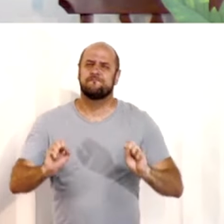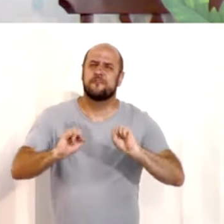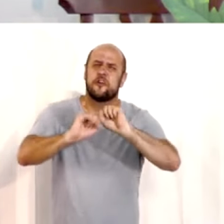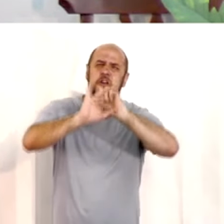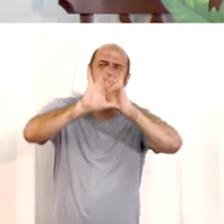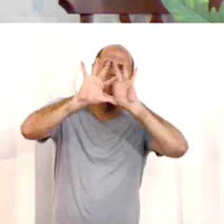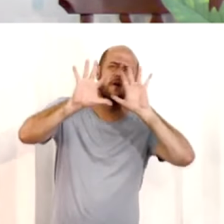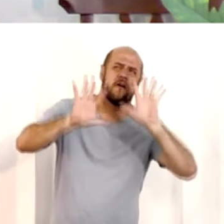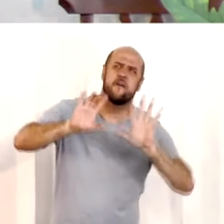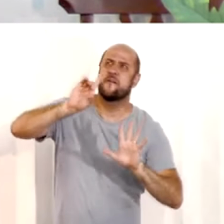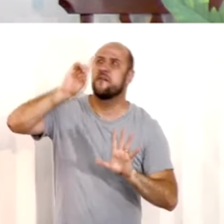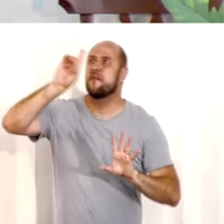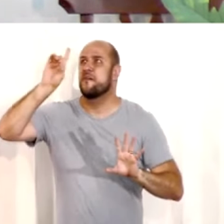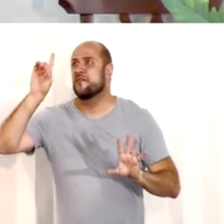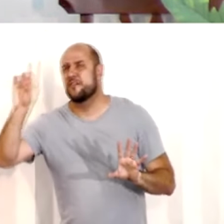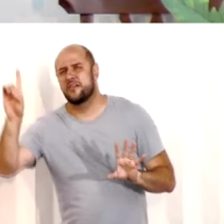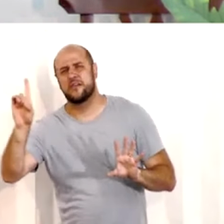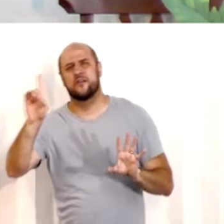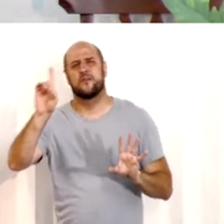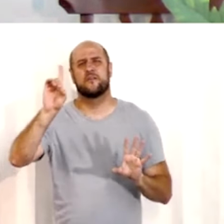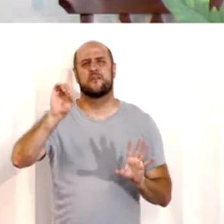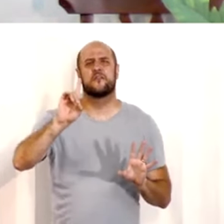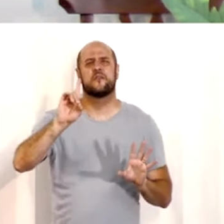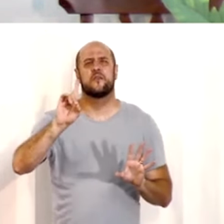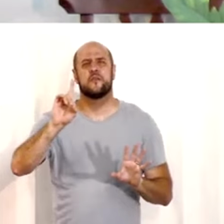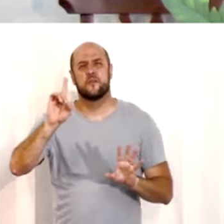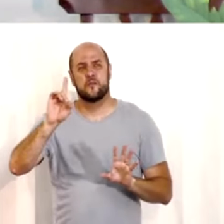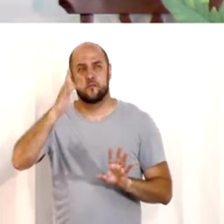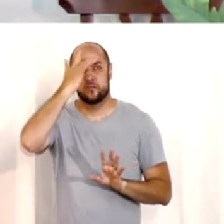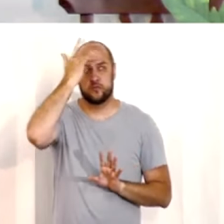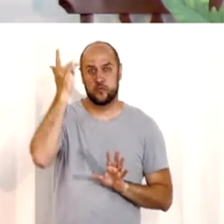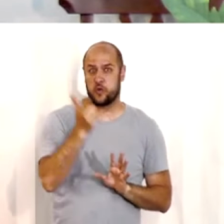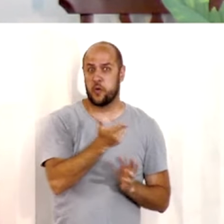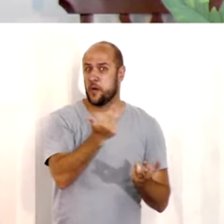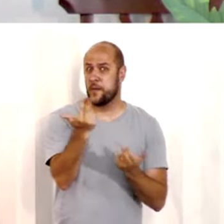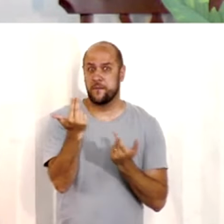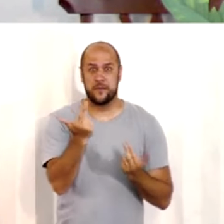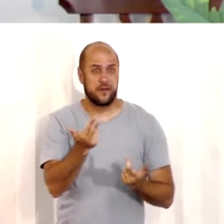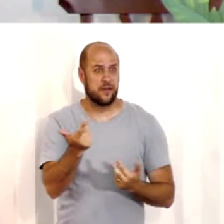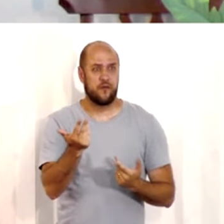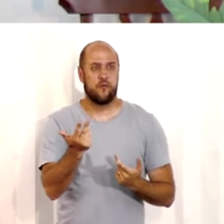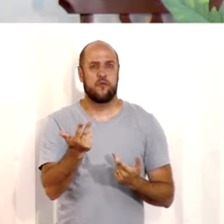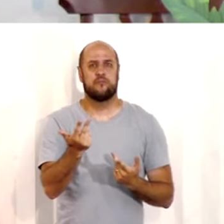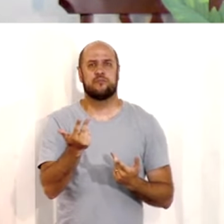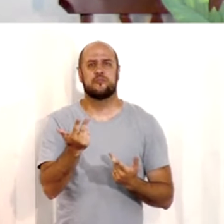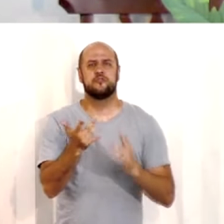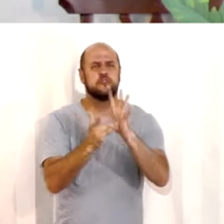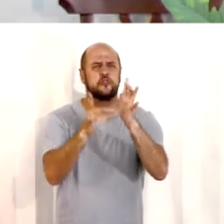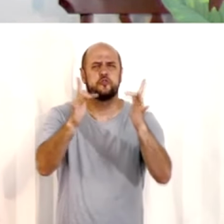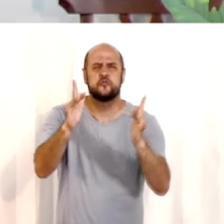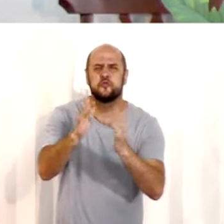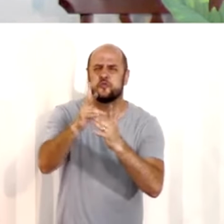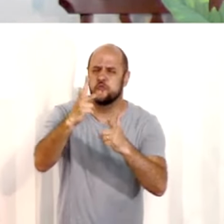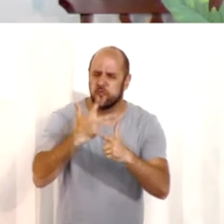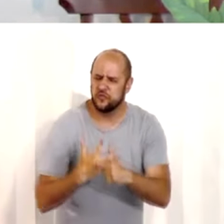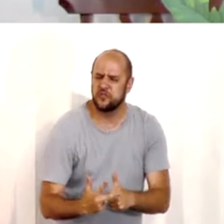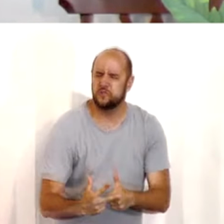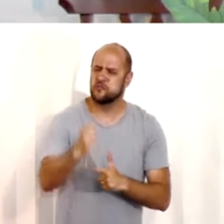Deus, o nosso irmão maior, o nosso irmão mais velho, o nosso mediador,